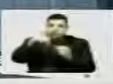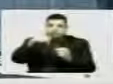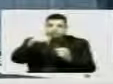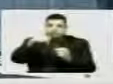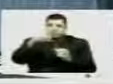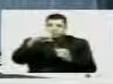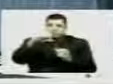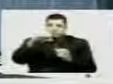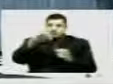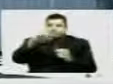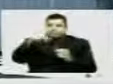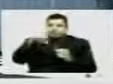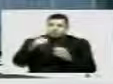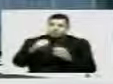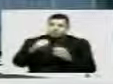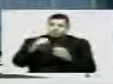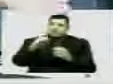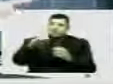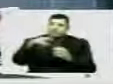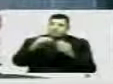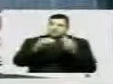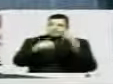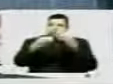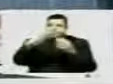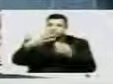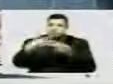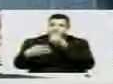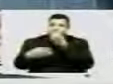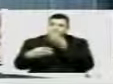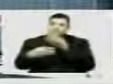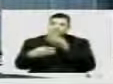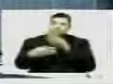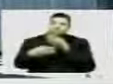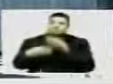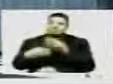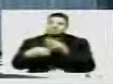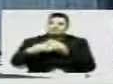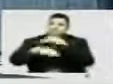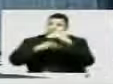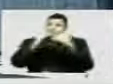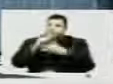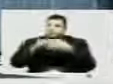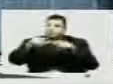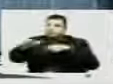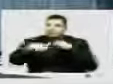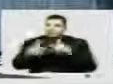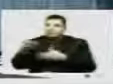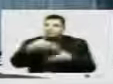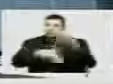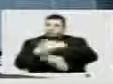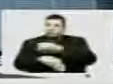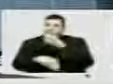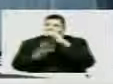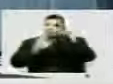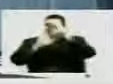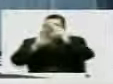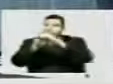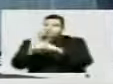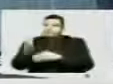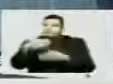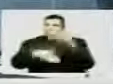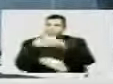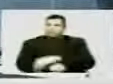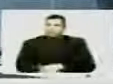bilhões de ICMS e o ICMS vai arrecadar 3. E aí todos os investimentos previstos com